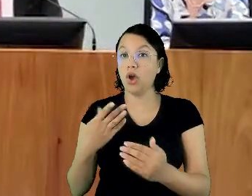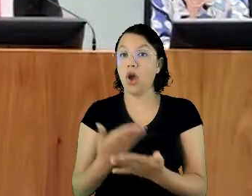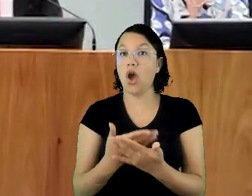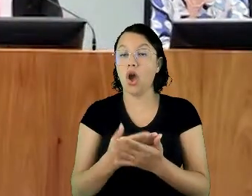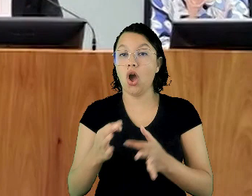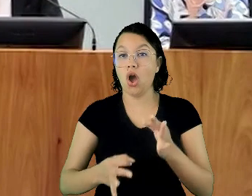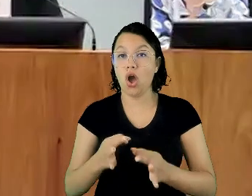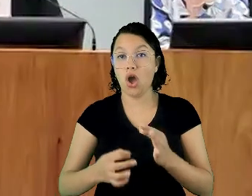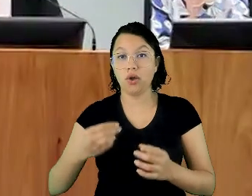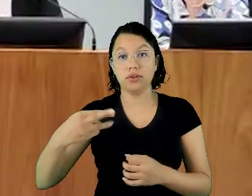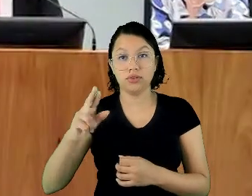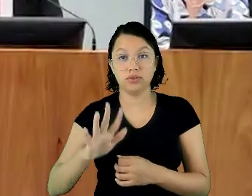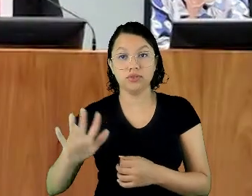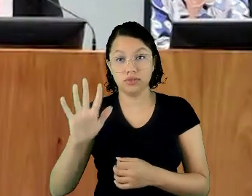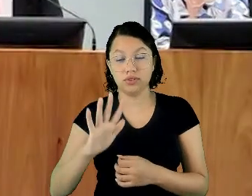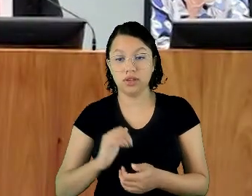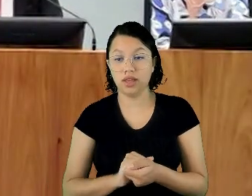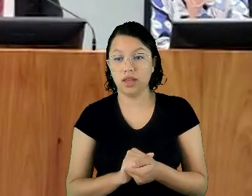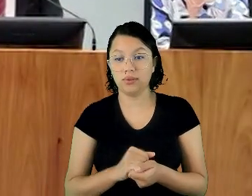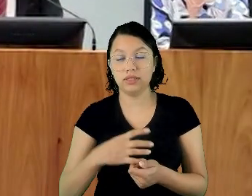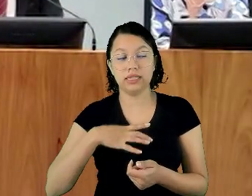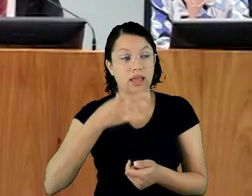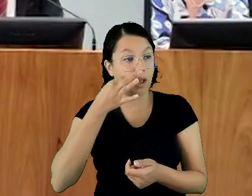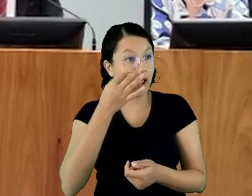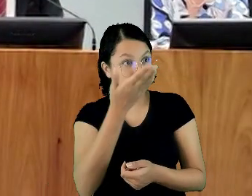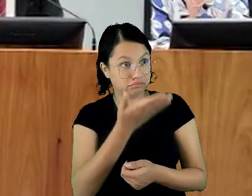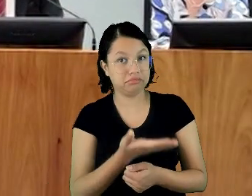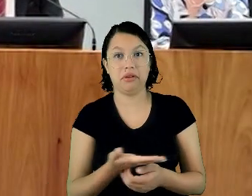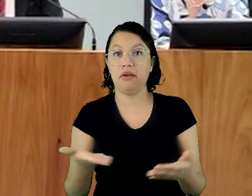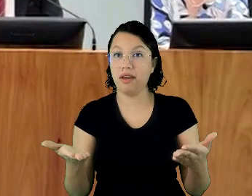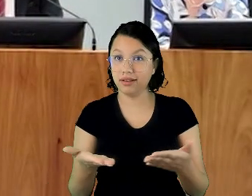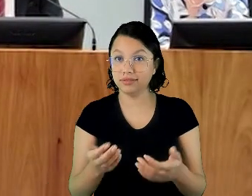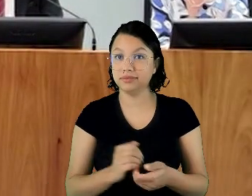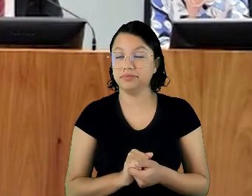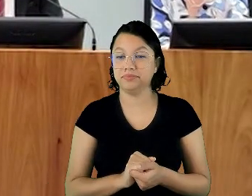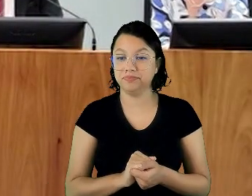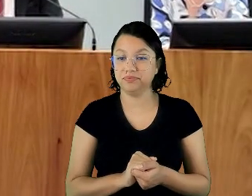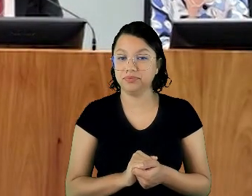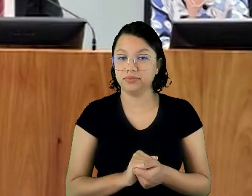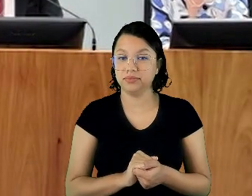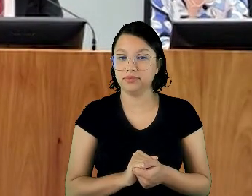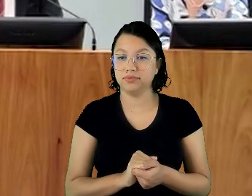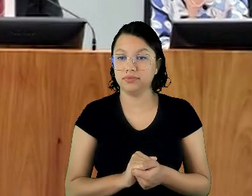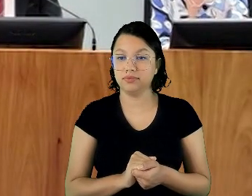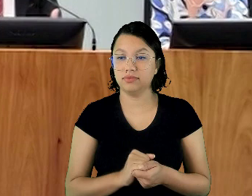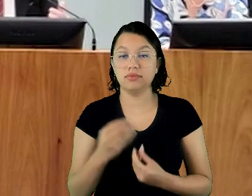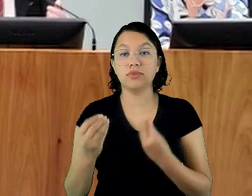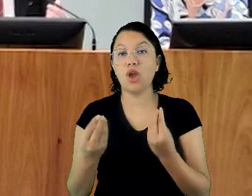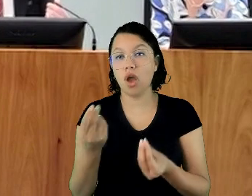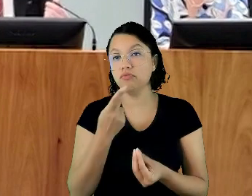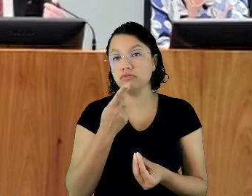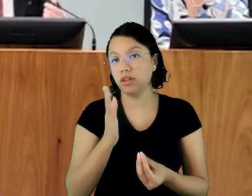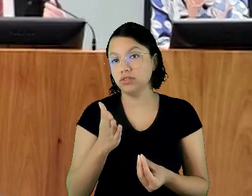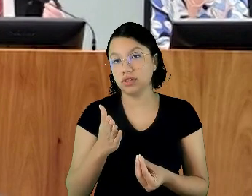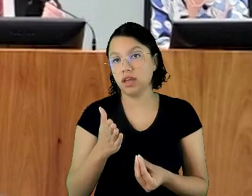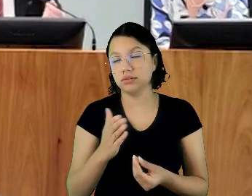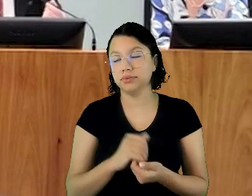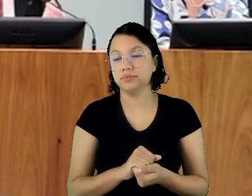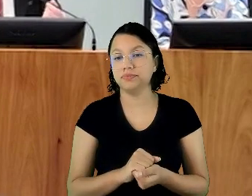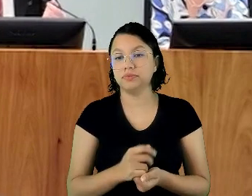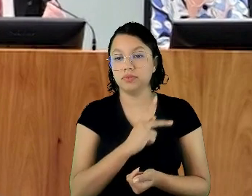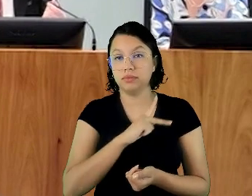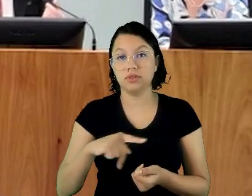ter a presença do senador aqui, da doutora Ana Carolina também. Como já foi destacado pela presidente, a presença